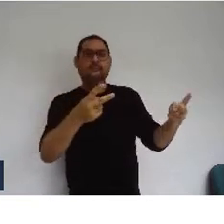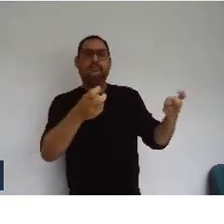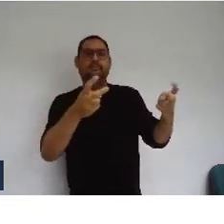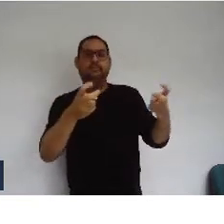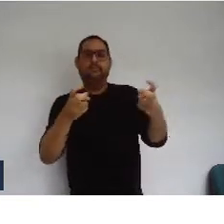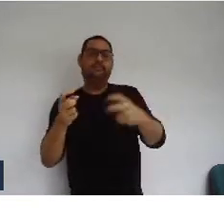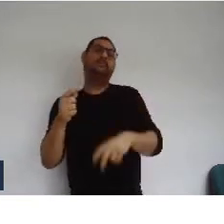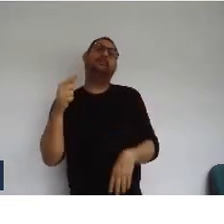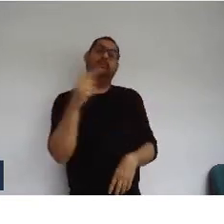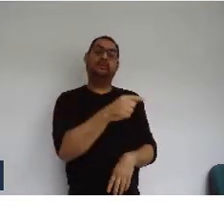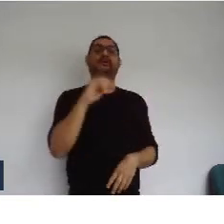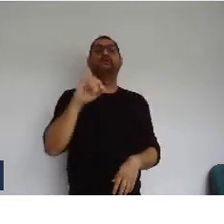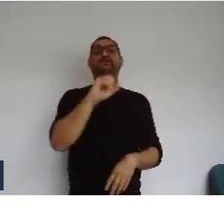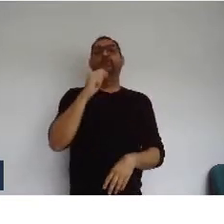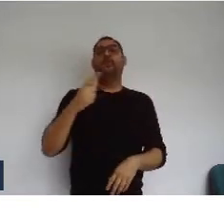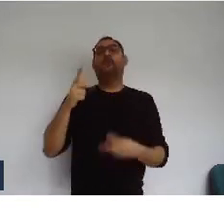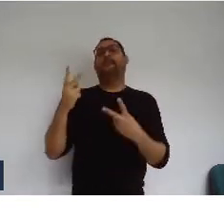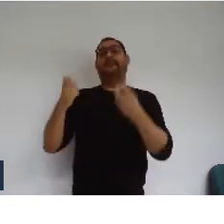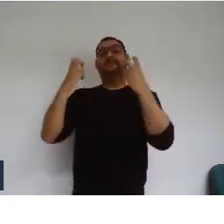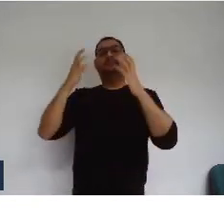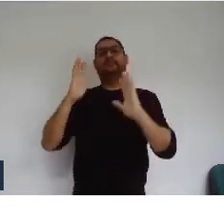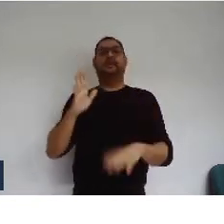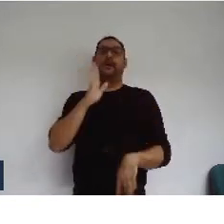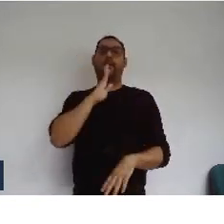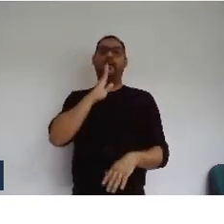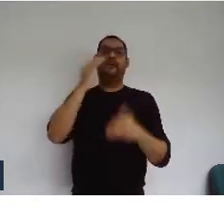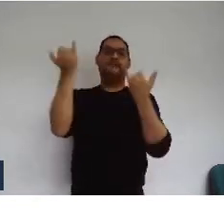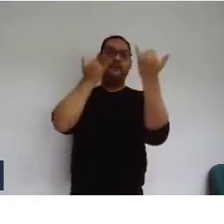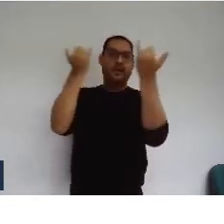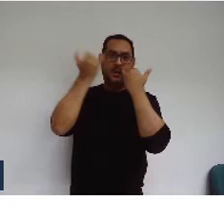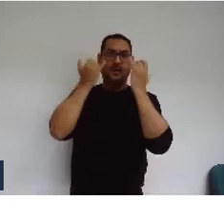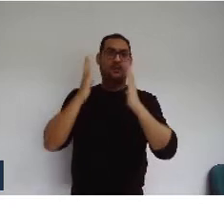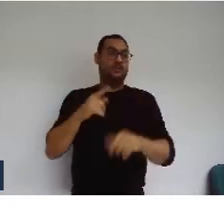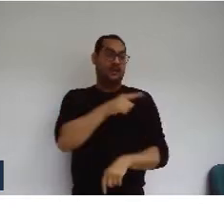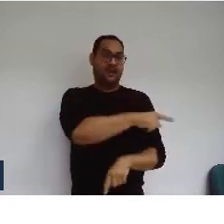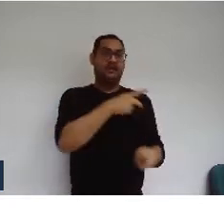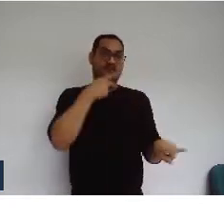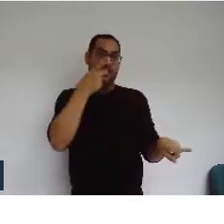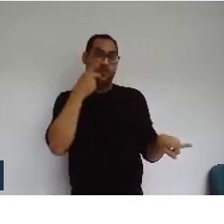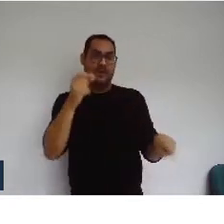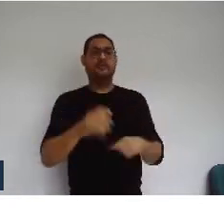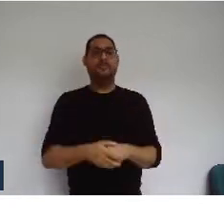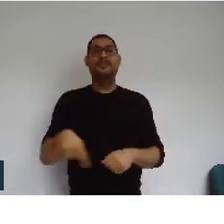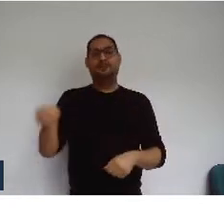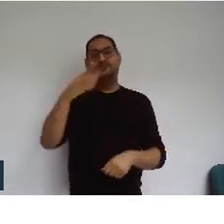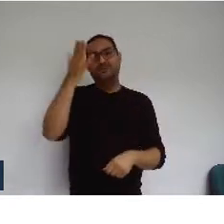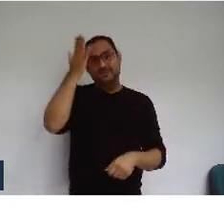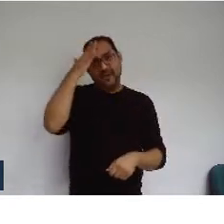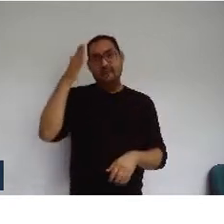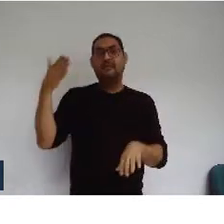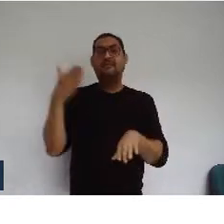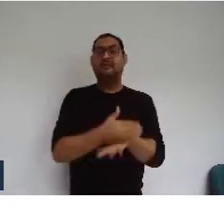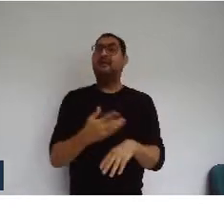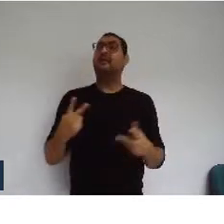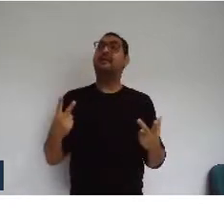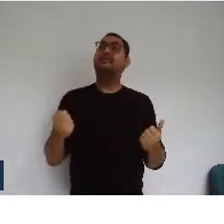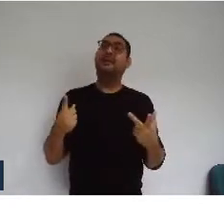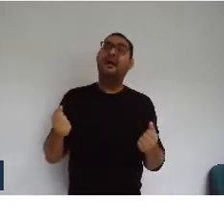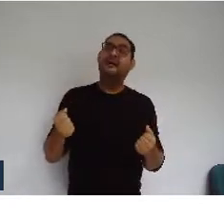sua performatização. Ele diz, já virou uma mania que você vem para fazer nada, mas tem de